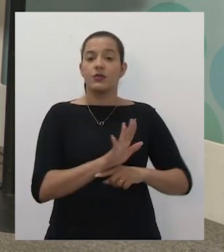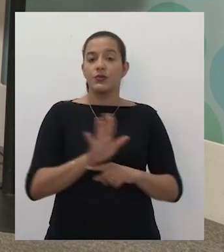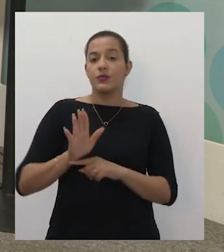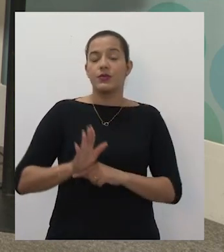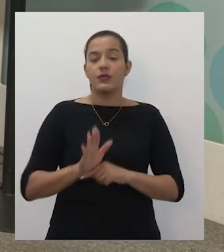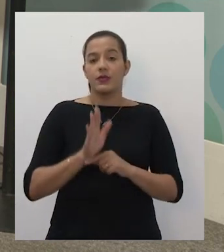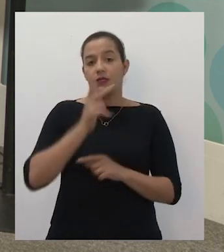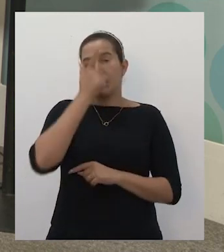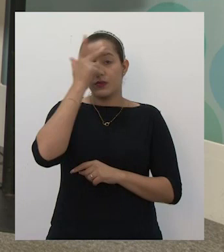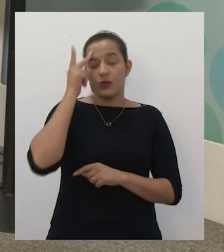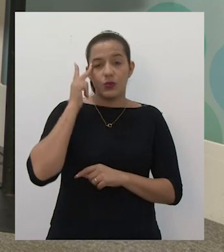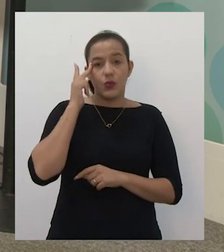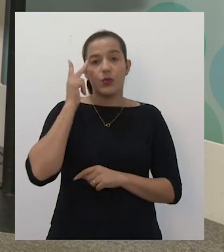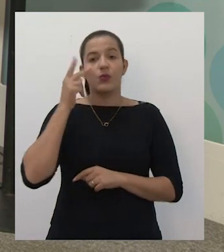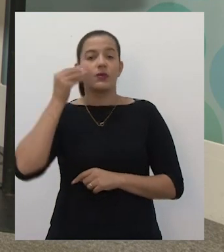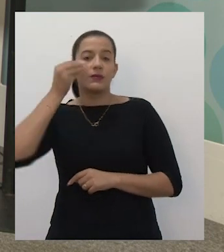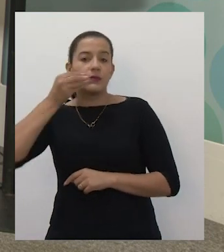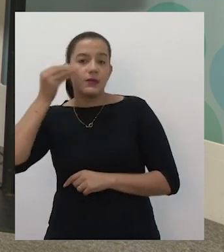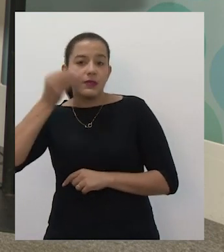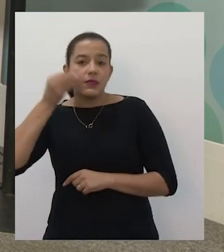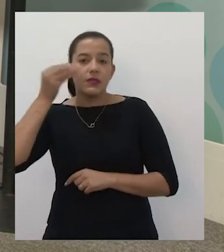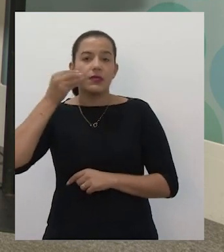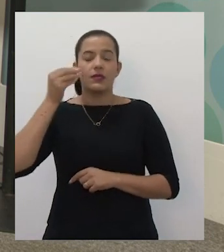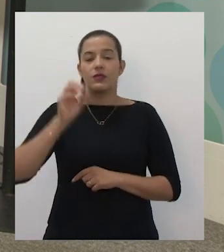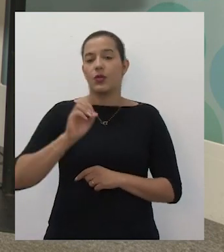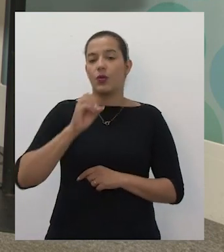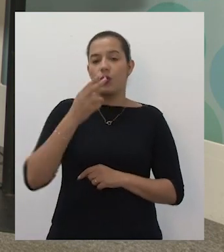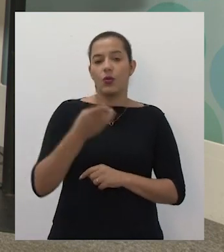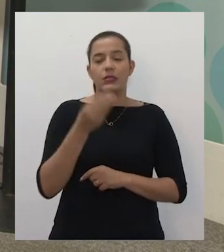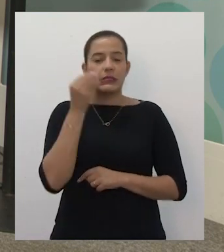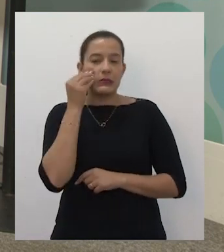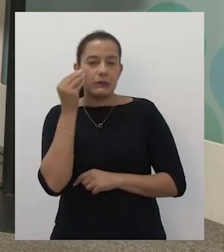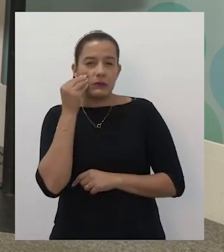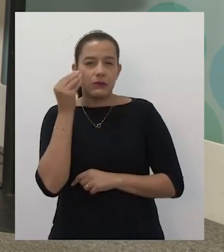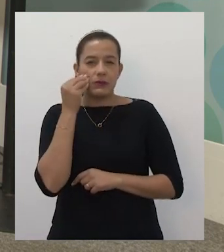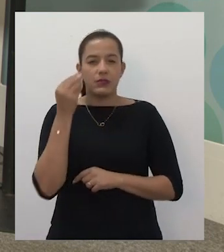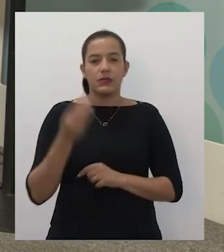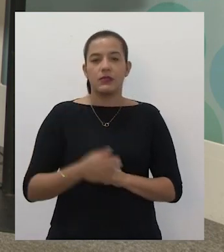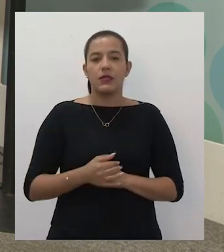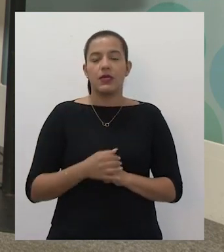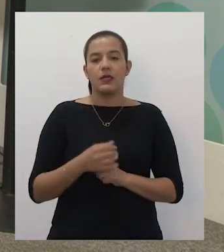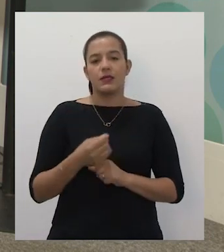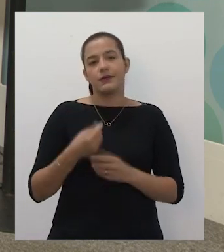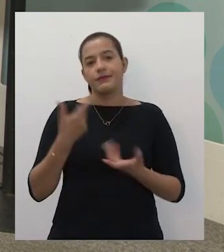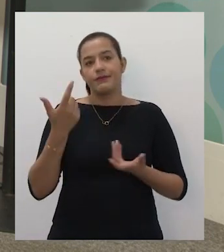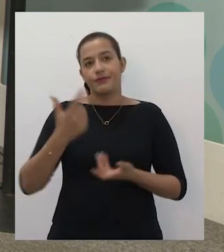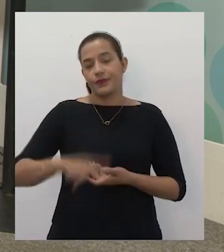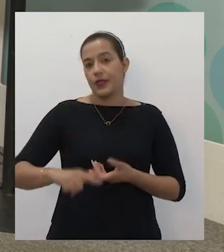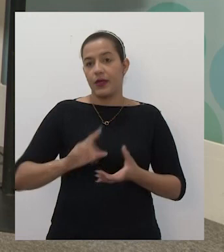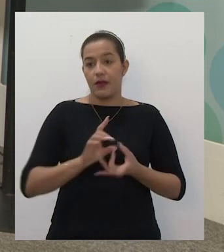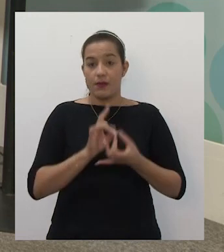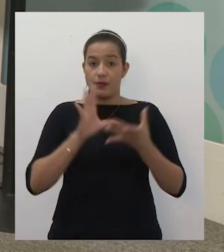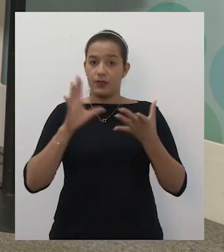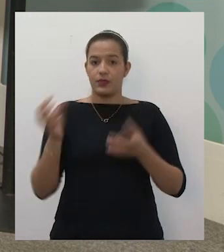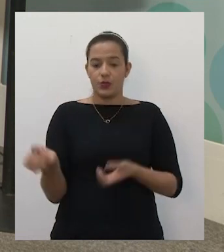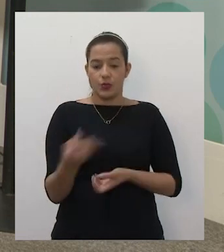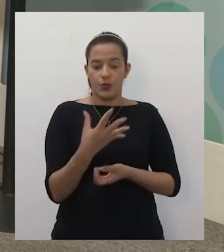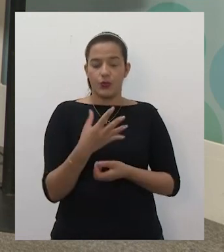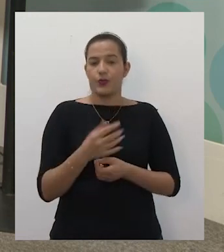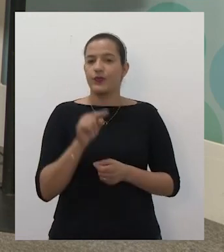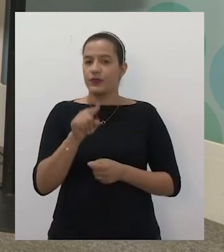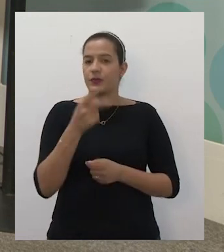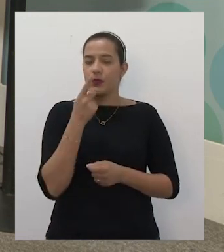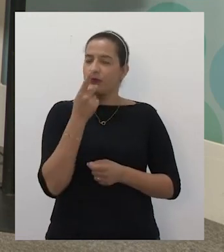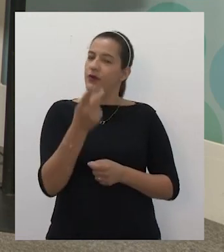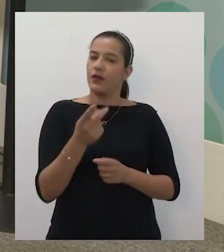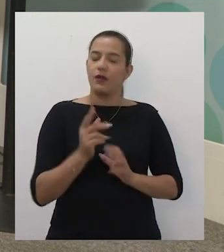alguma experiência, né, ou que elas pudessem experimentar de novo, ter a experiência, né, de estar aberta a esse novo. O que você pode falar um